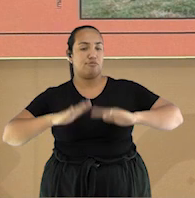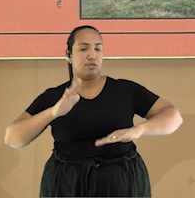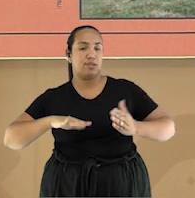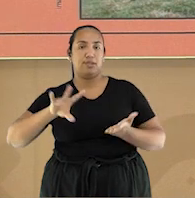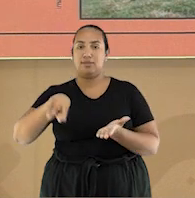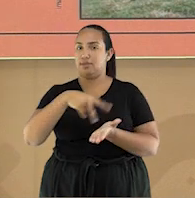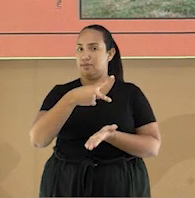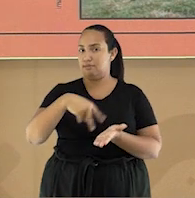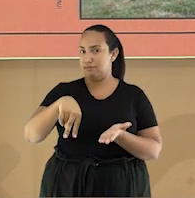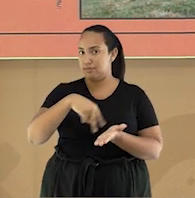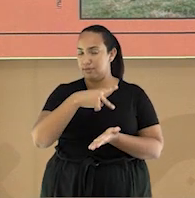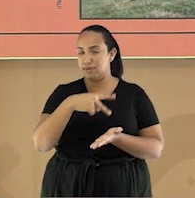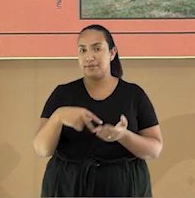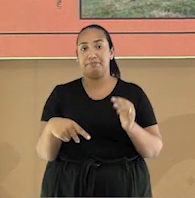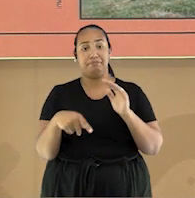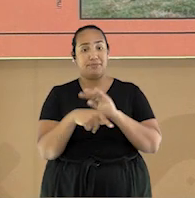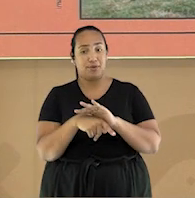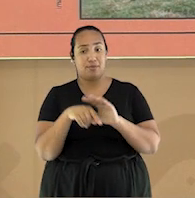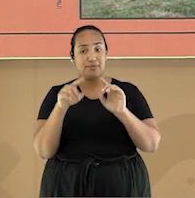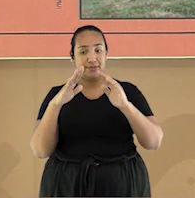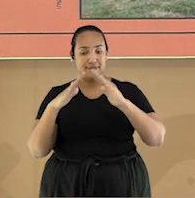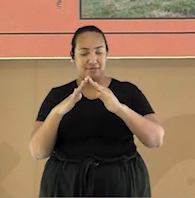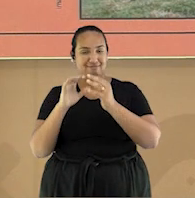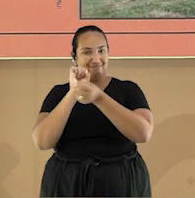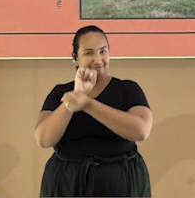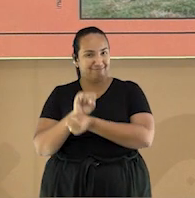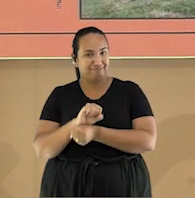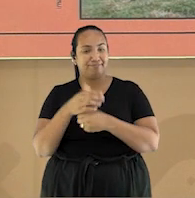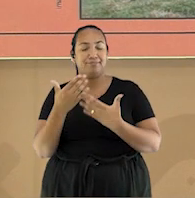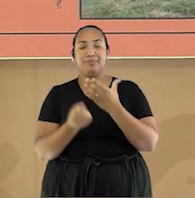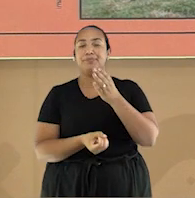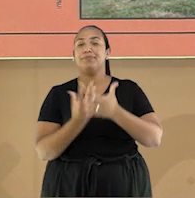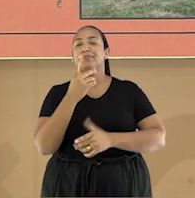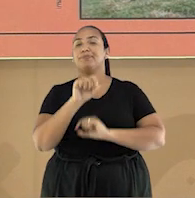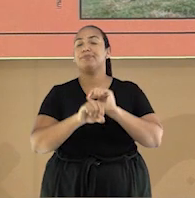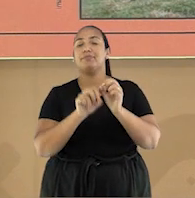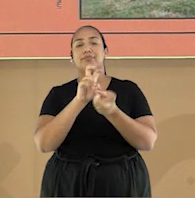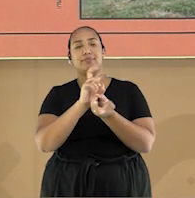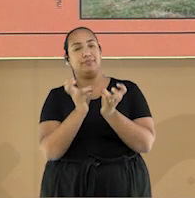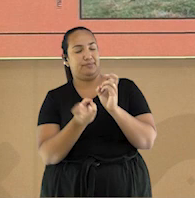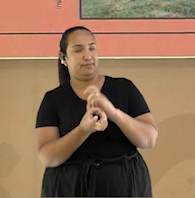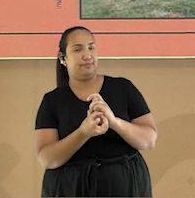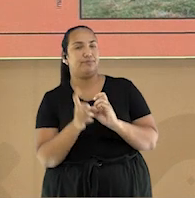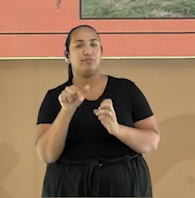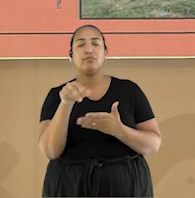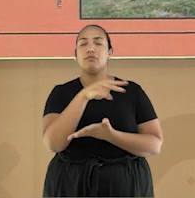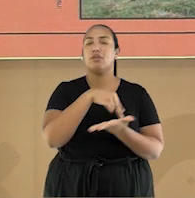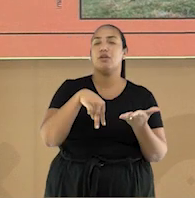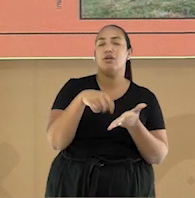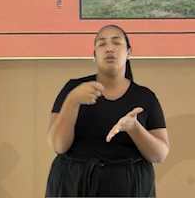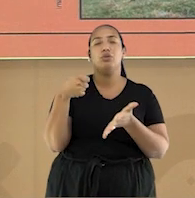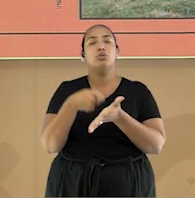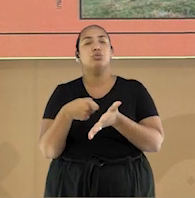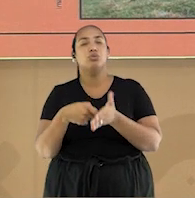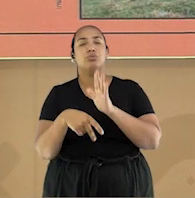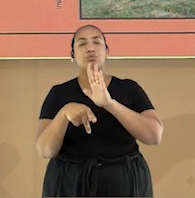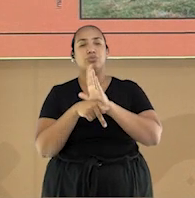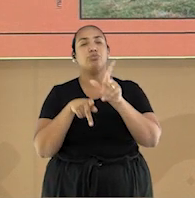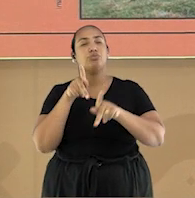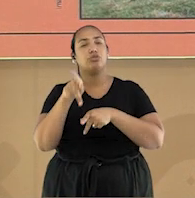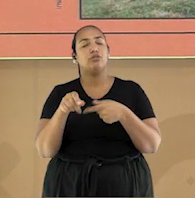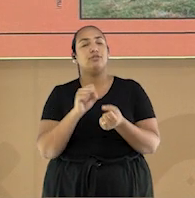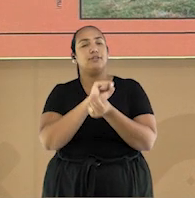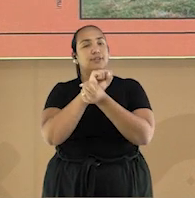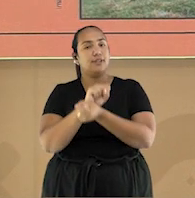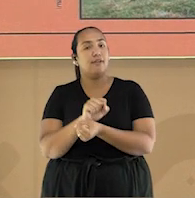rezas ocorridas nas senzalas que a capoeira, uma mistura de dança e luta, foi criada pelos escravos como uma